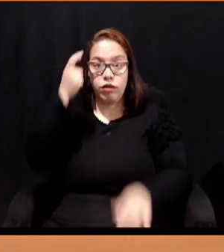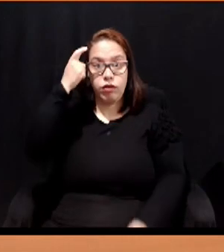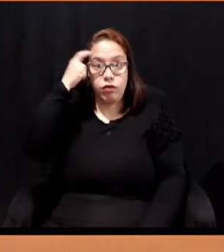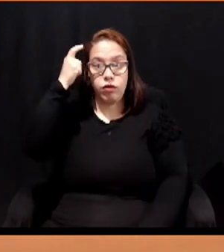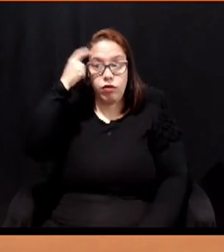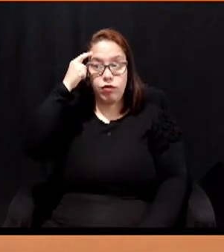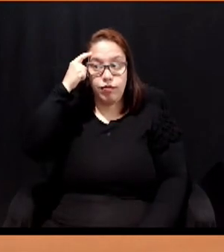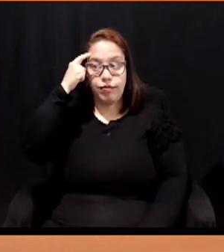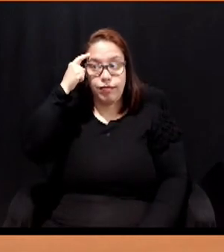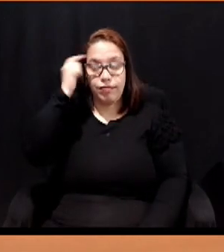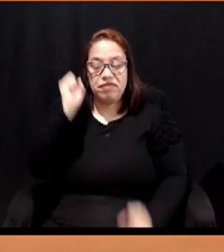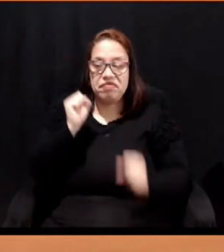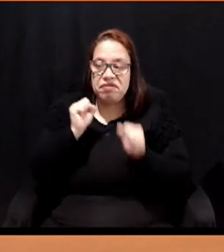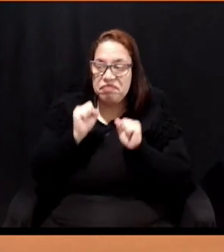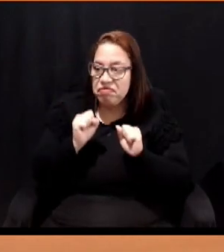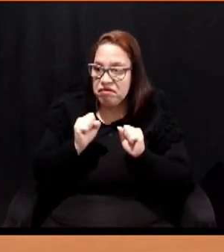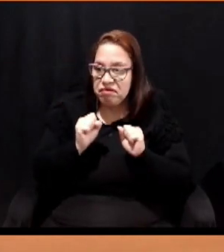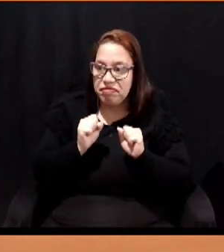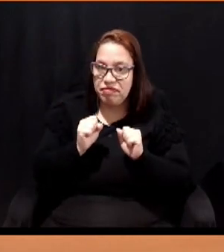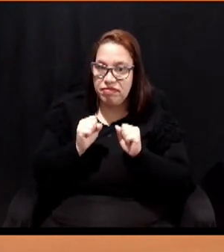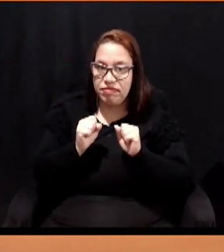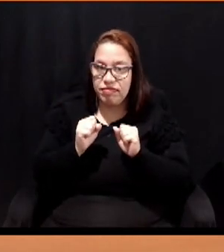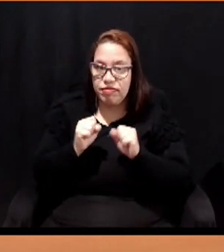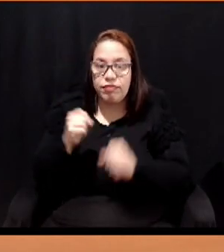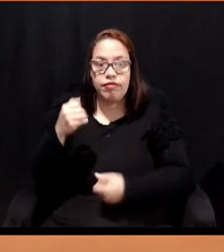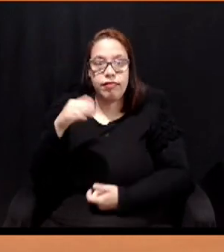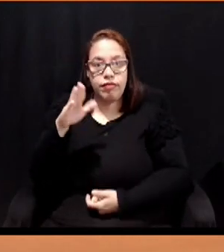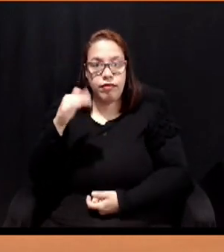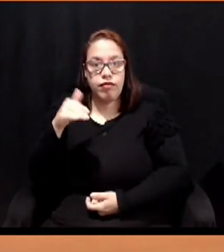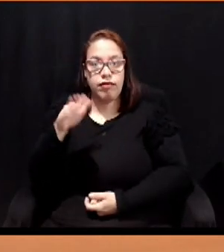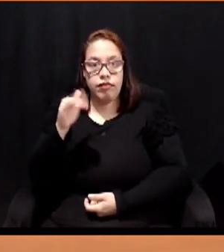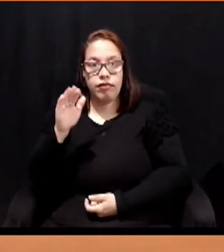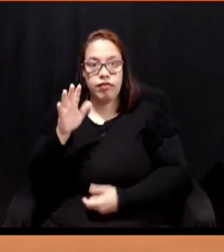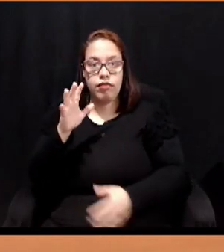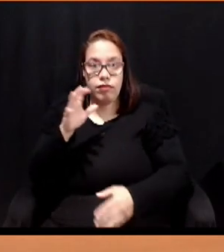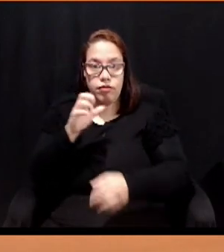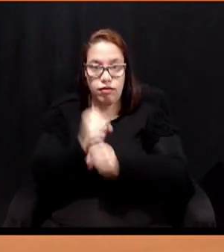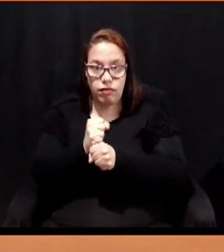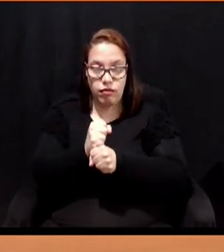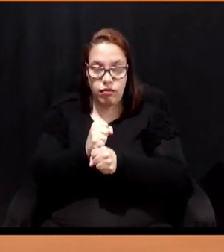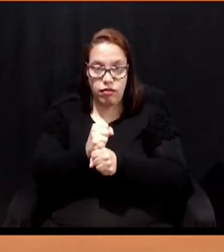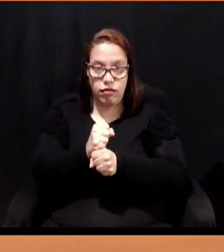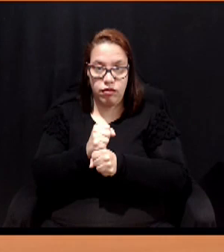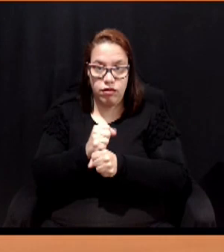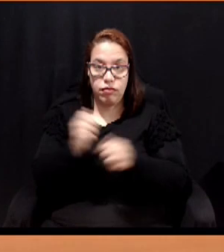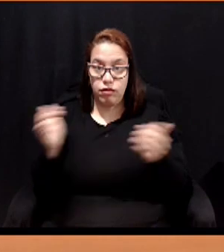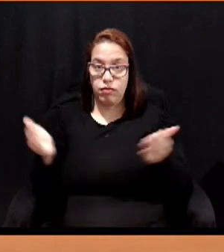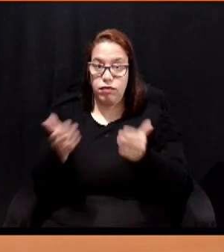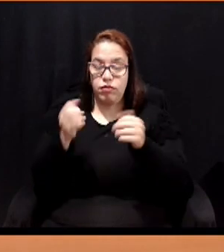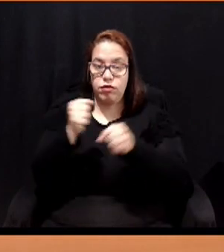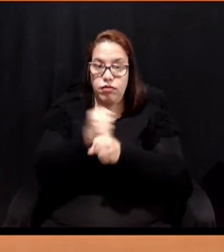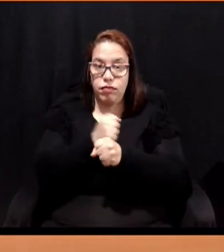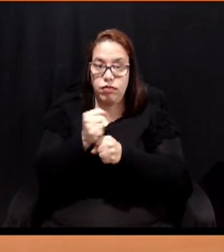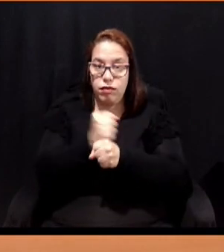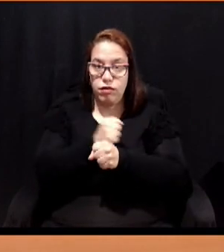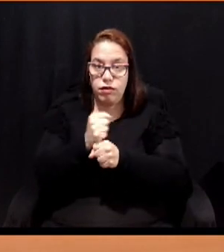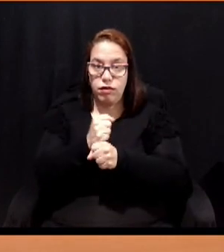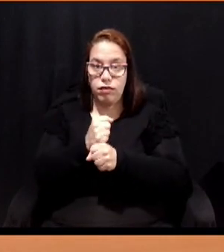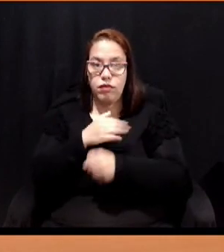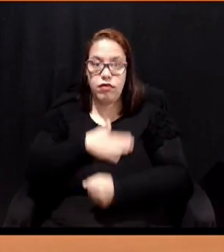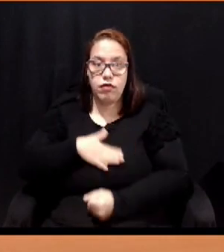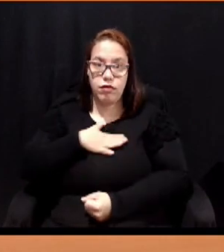gente pode cada vez mais se somar a iniciativas de construção, né. Gostaria